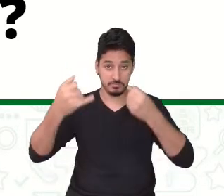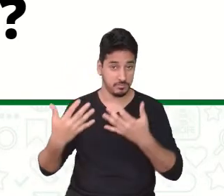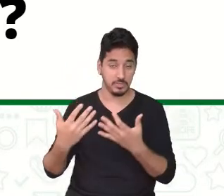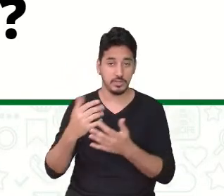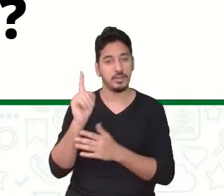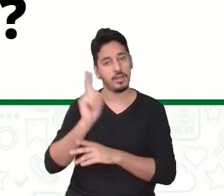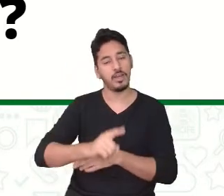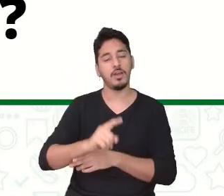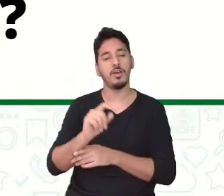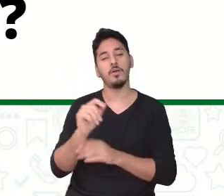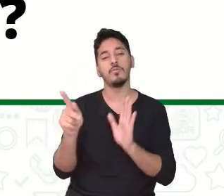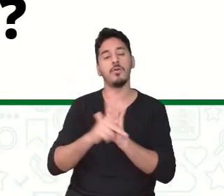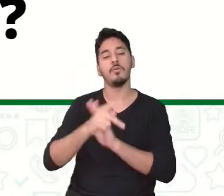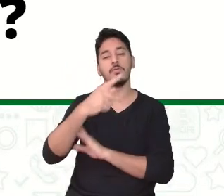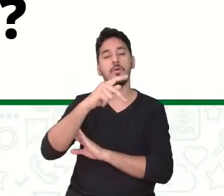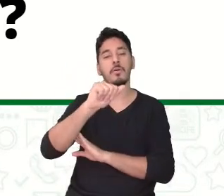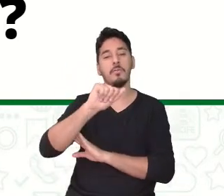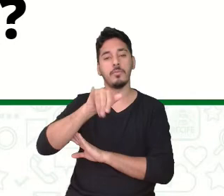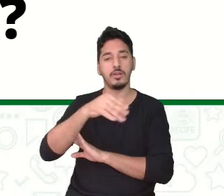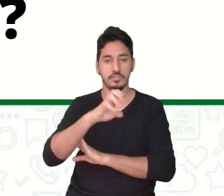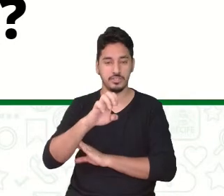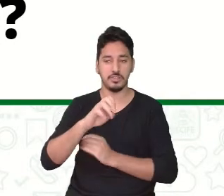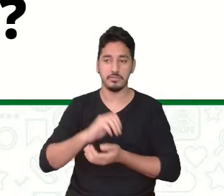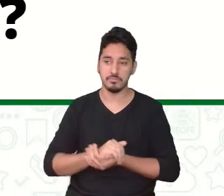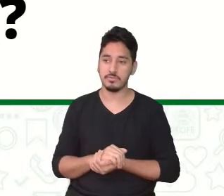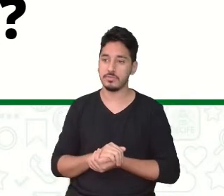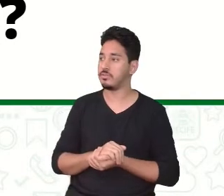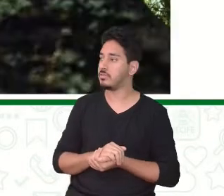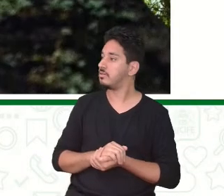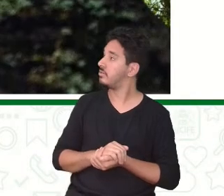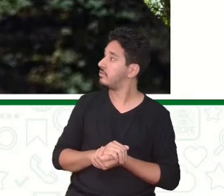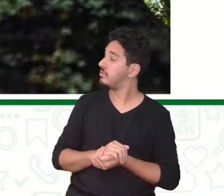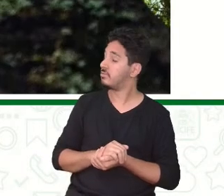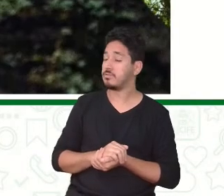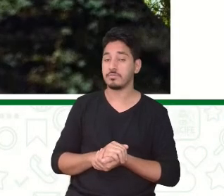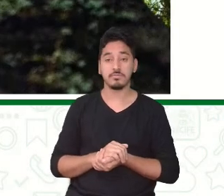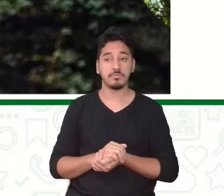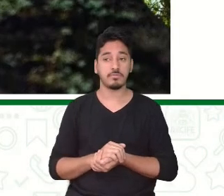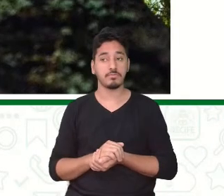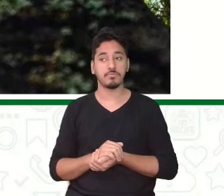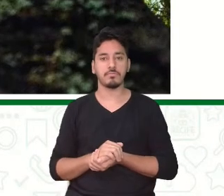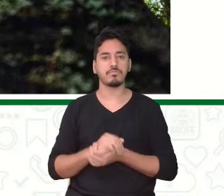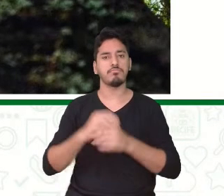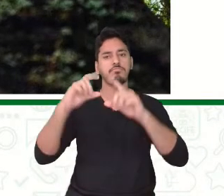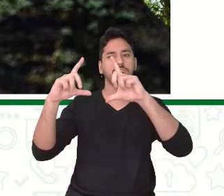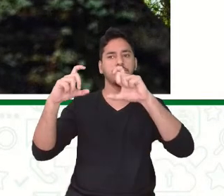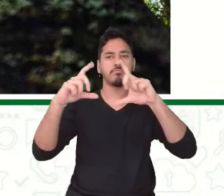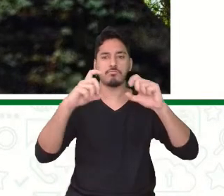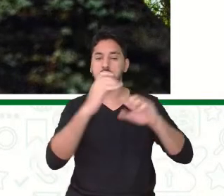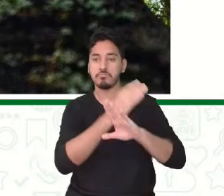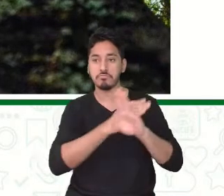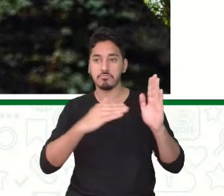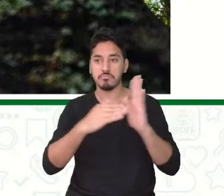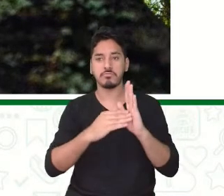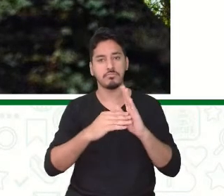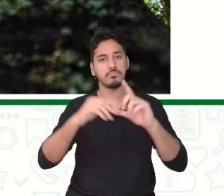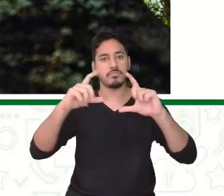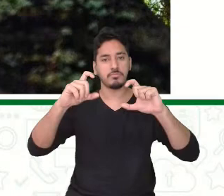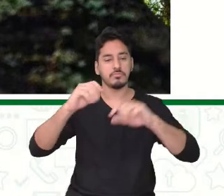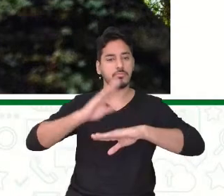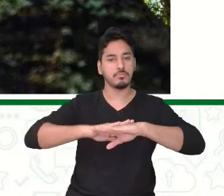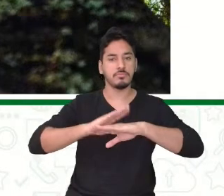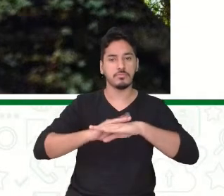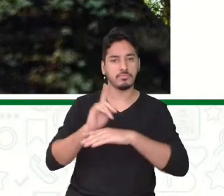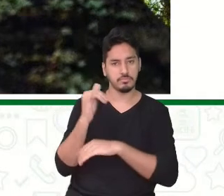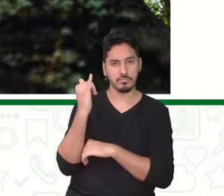lá. É o pajé desse povo chamado Iauá Nauá. Olha aí. Então, e essas fotos todas foram tiradas por você,